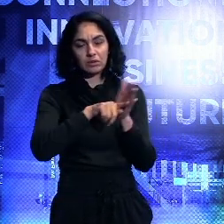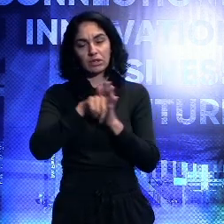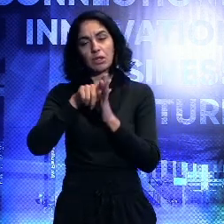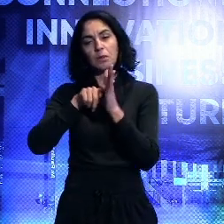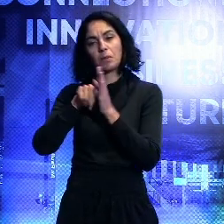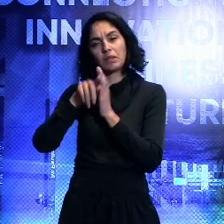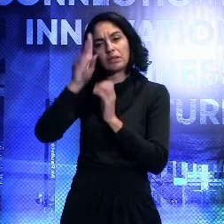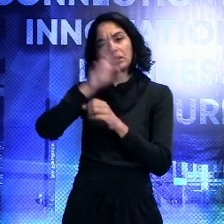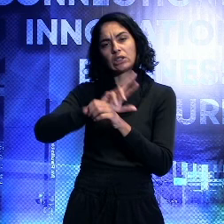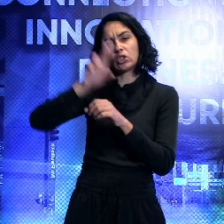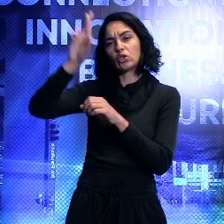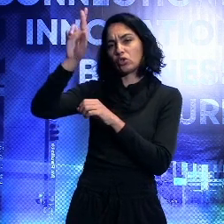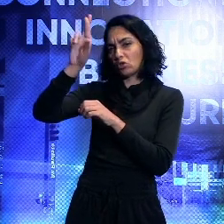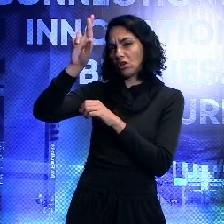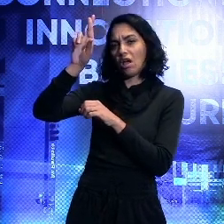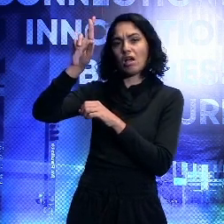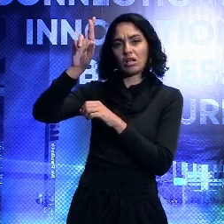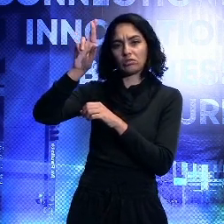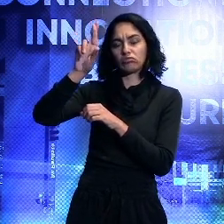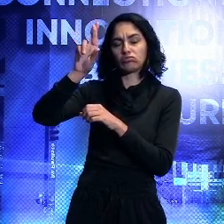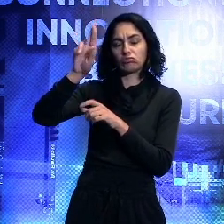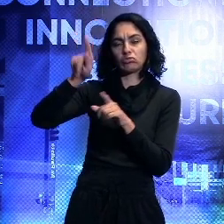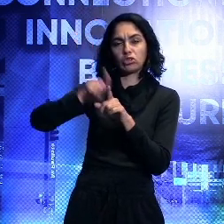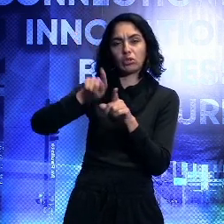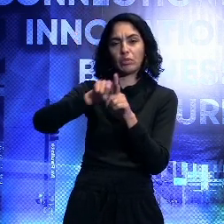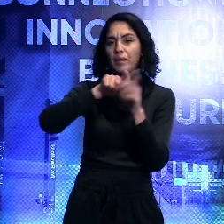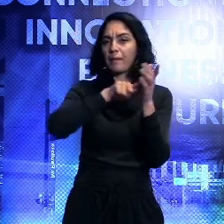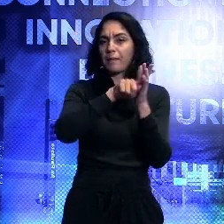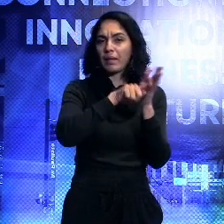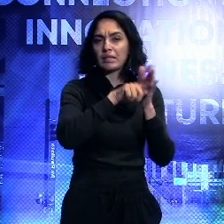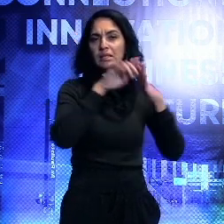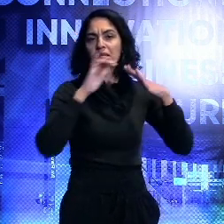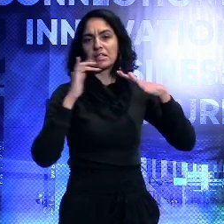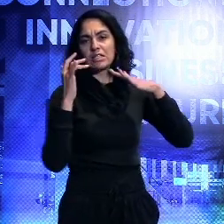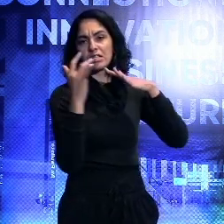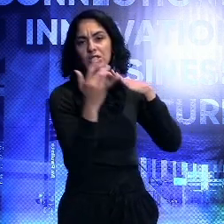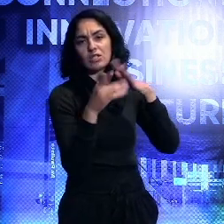doutorado em jornadas, tem gente fazendo pesquisa em mídia, e o meu LinkedIn